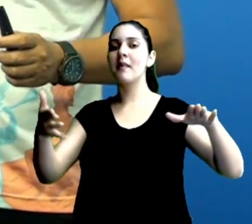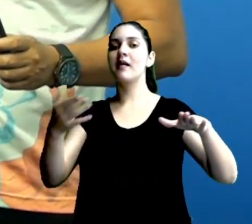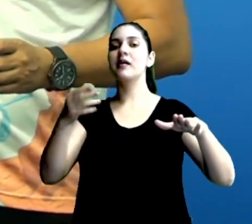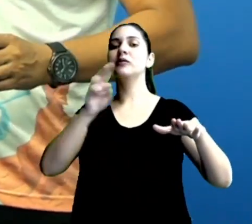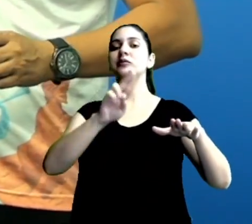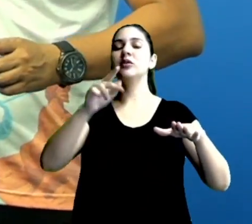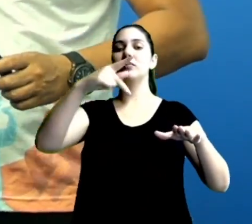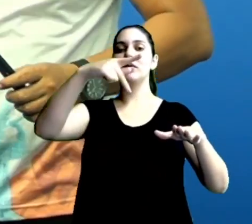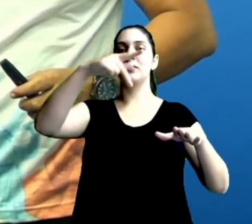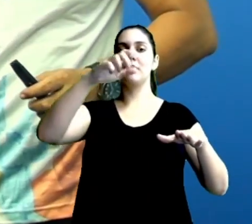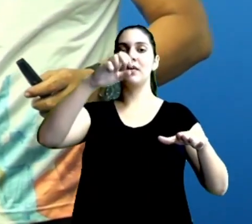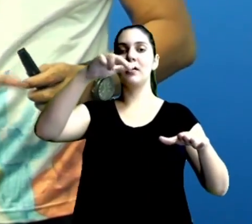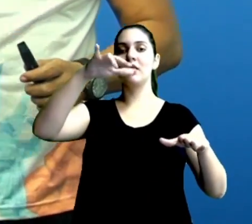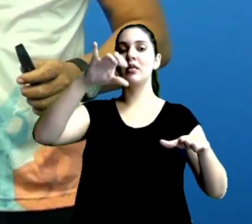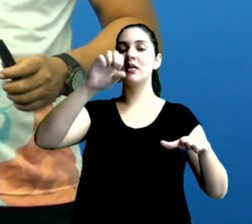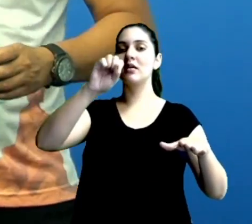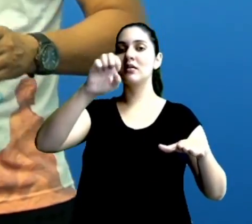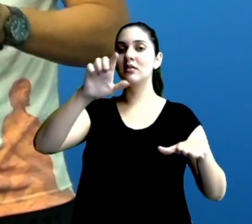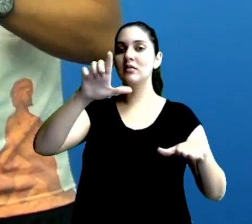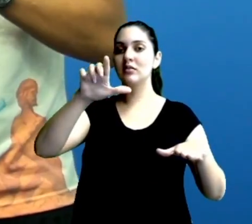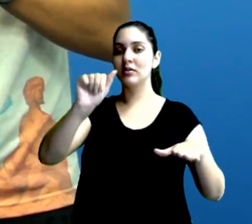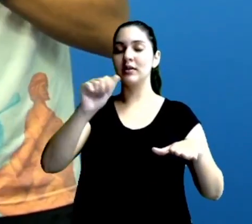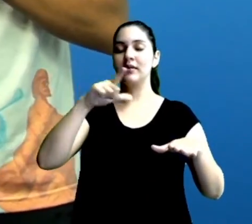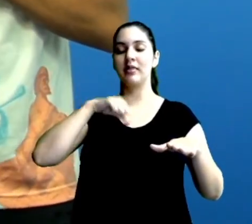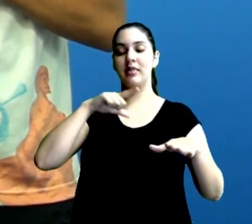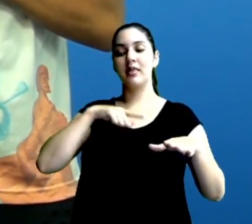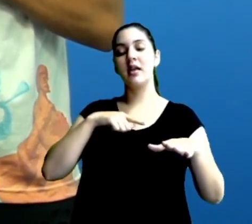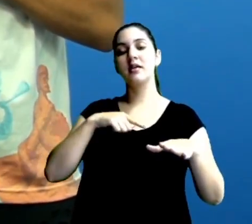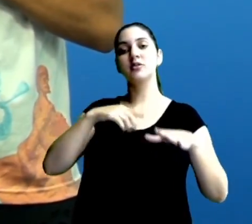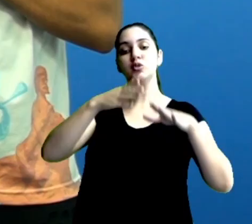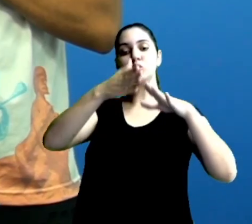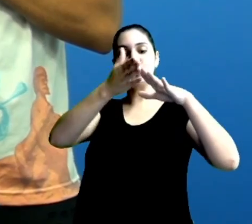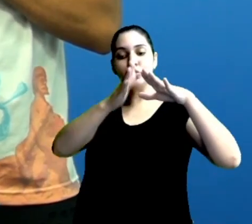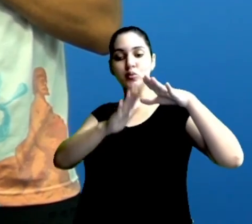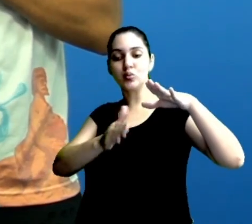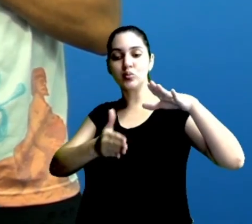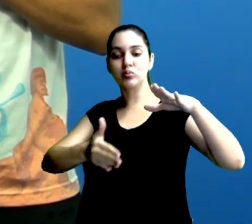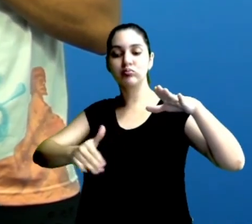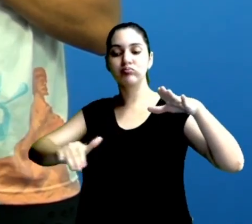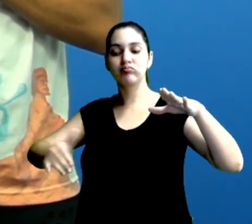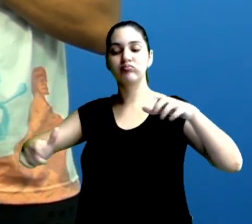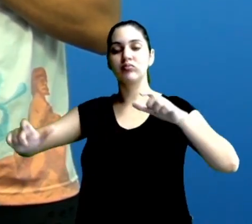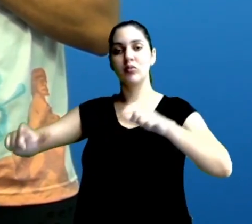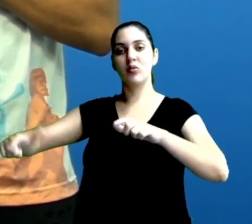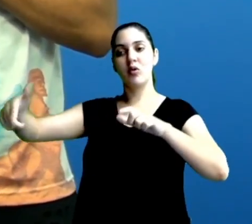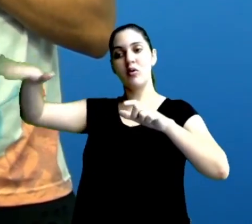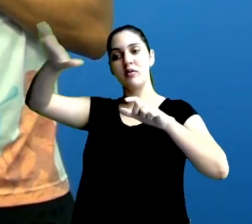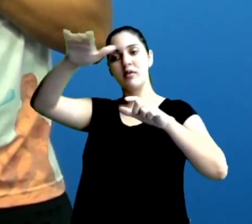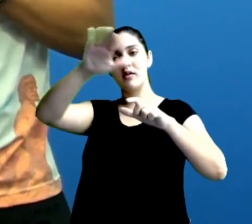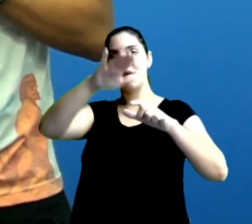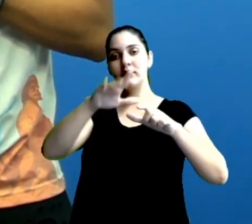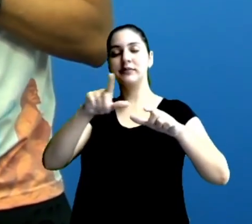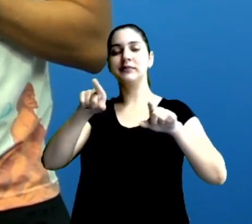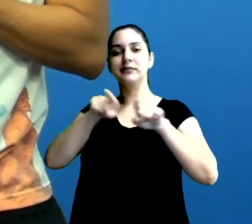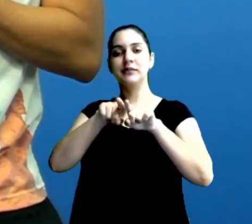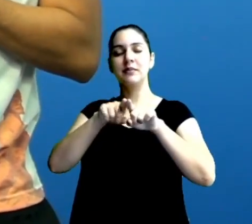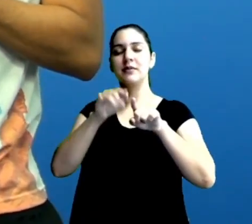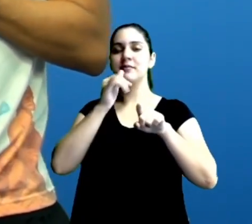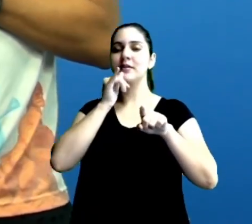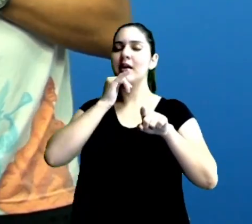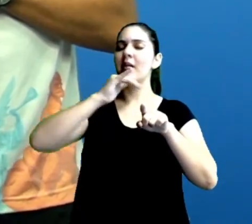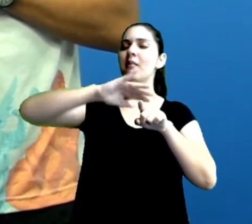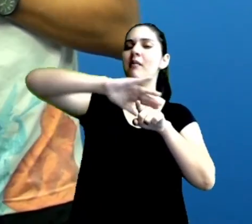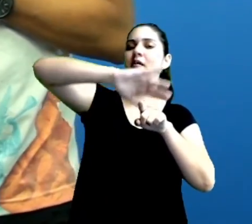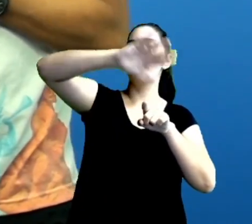do continente, tem todo o continente, e tem aquela parte, o braço que fica na costa, que fica na esquina, digamos